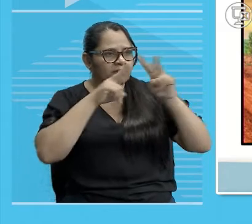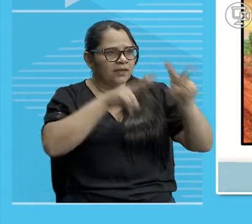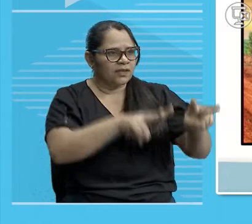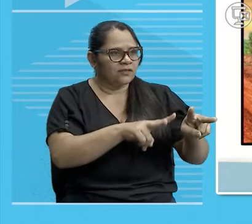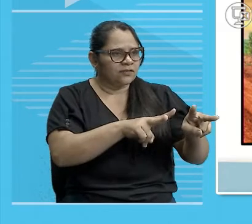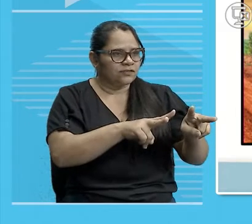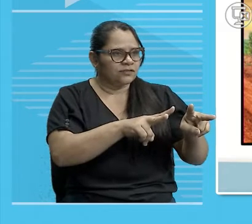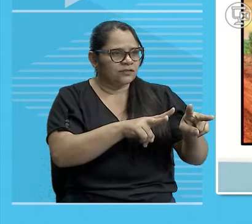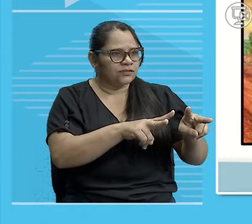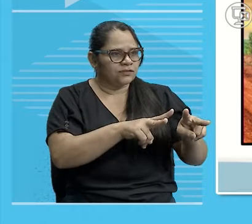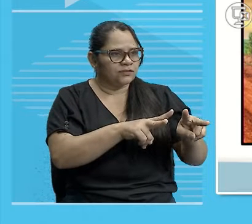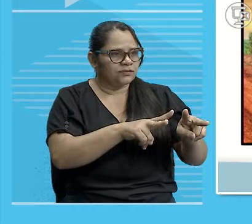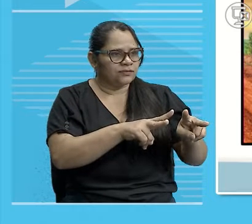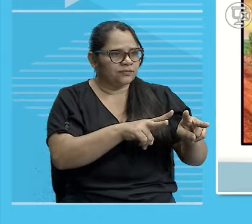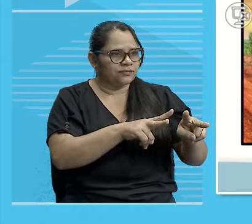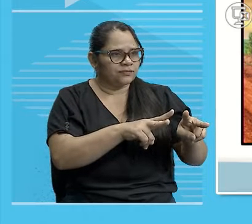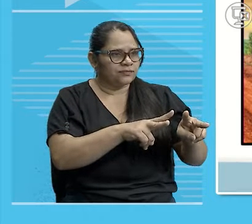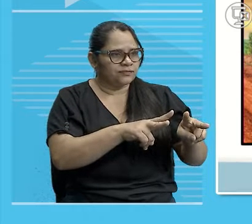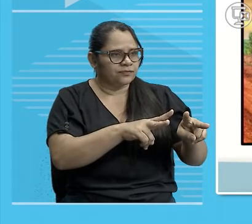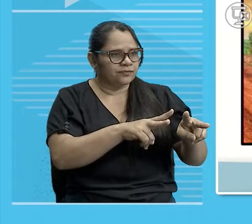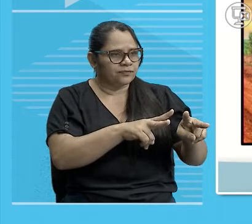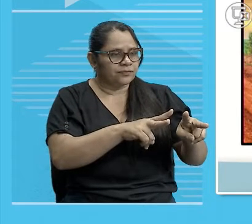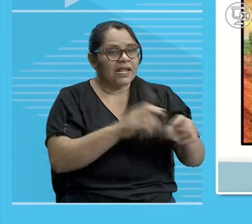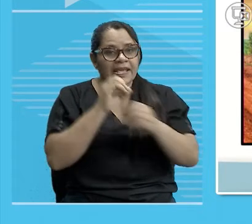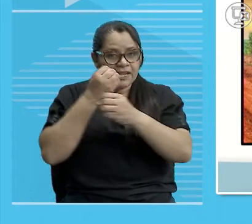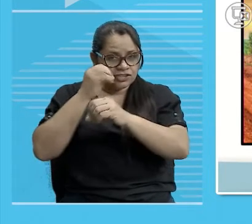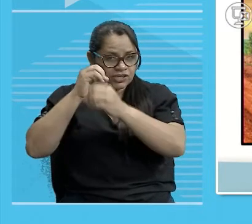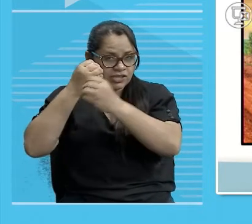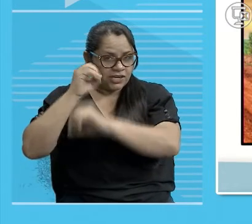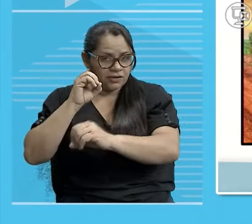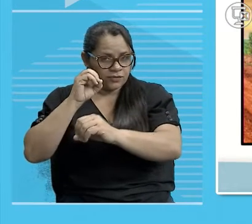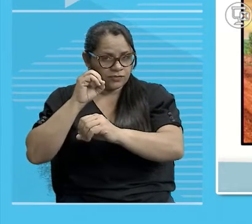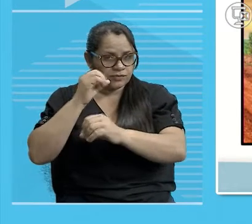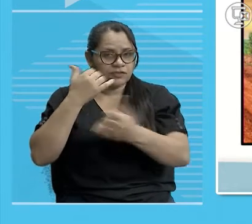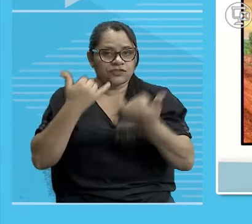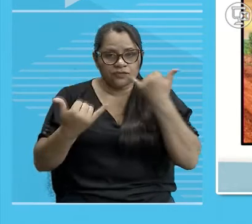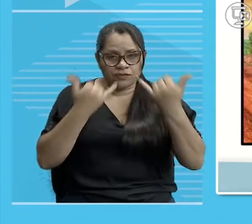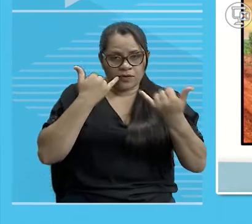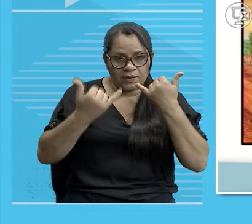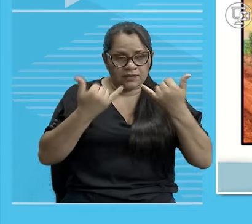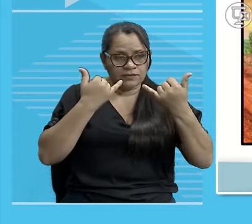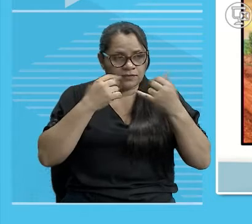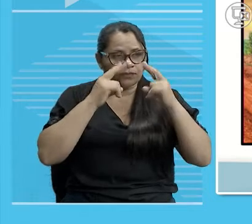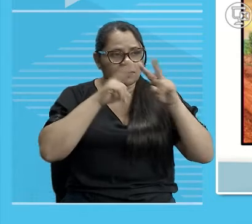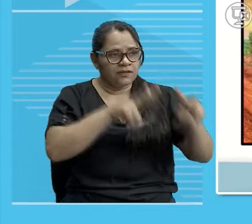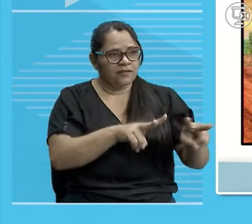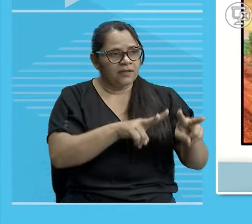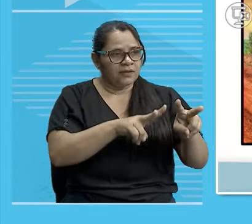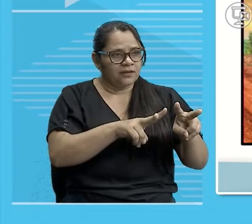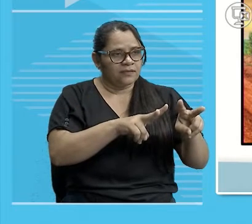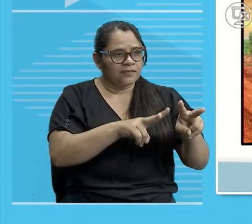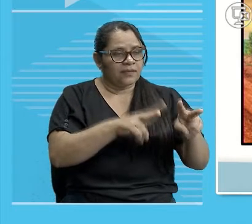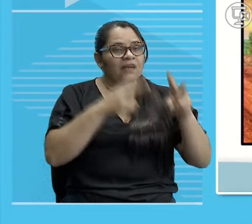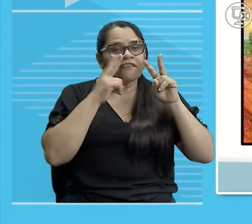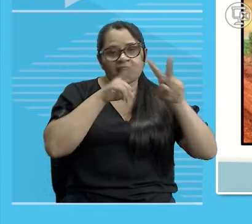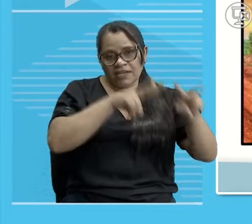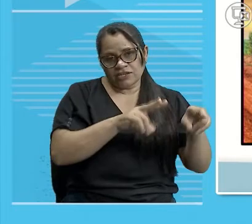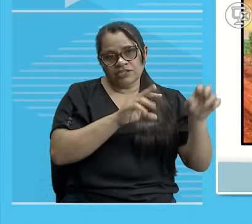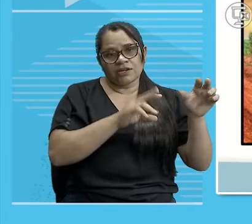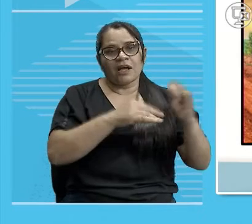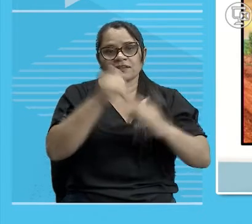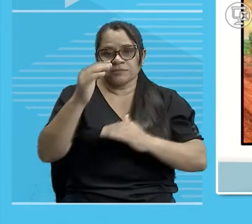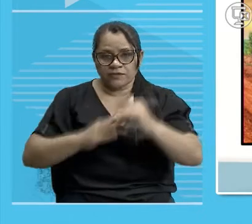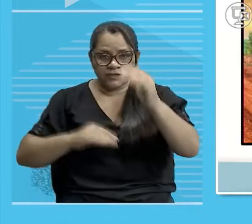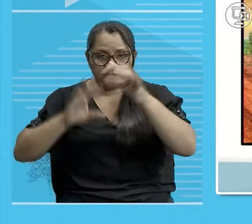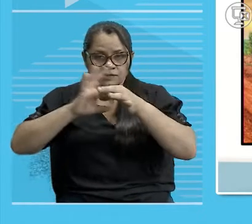dados aqui tudo ligado a tecnologia engenharia ligada até que